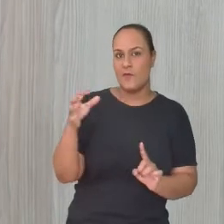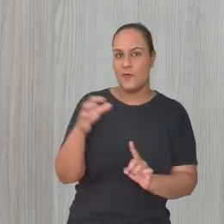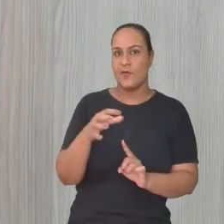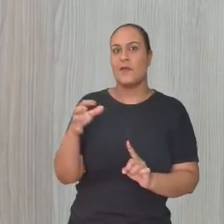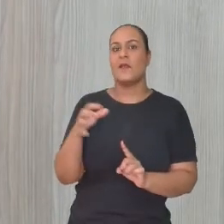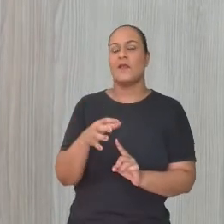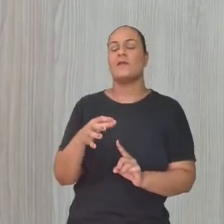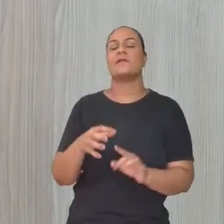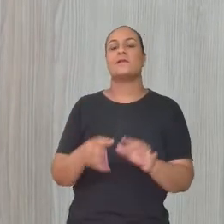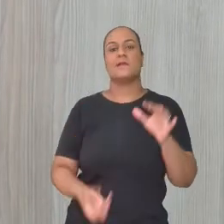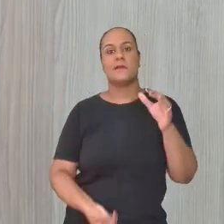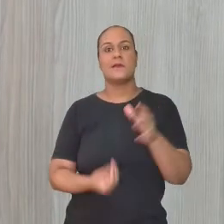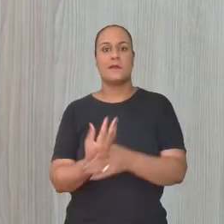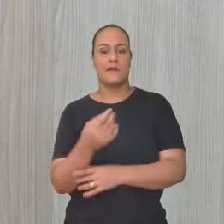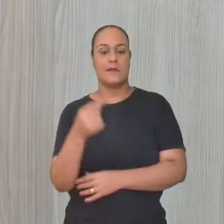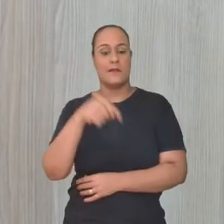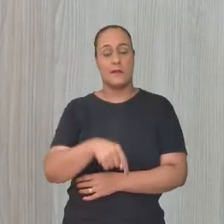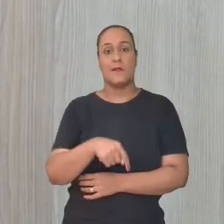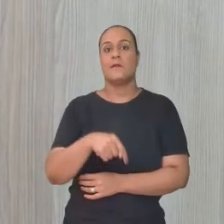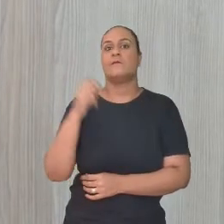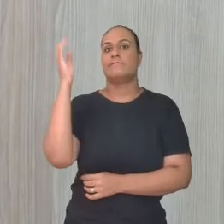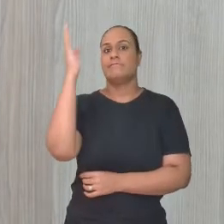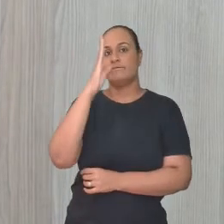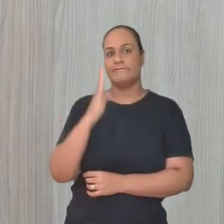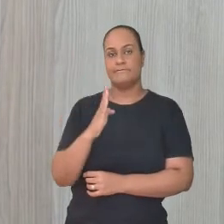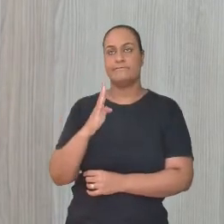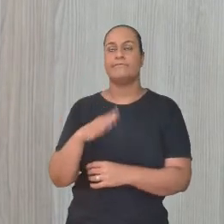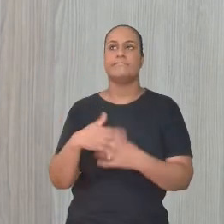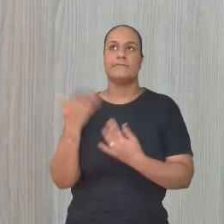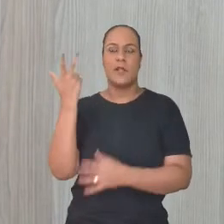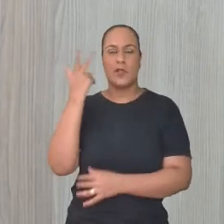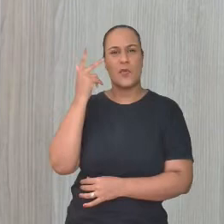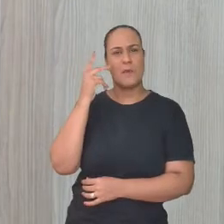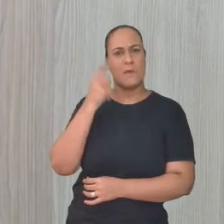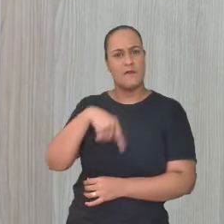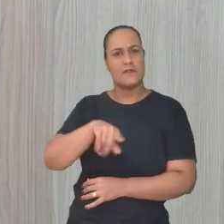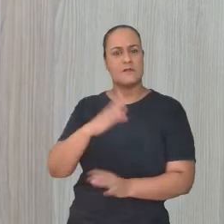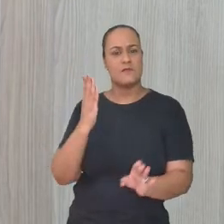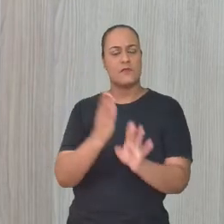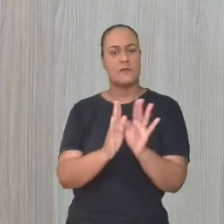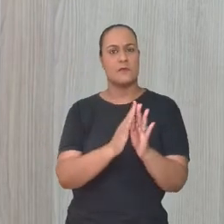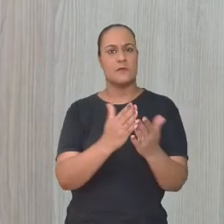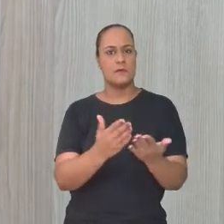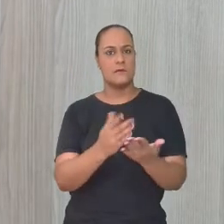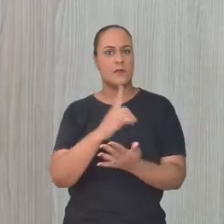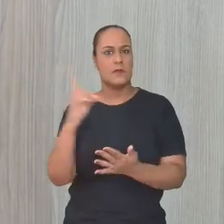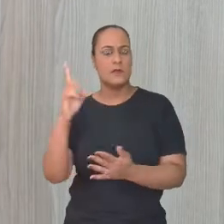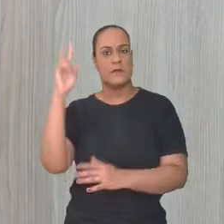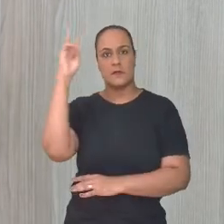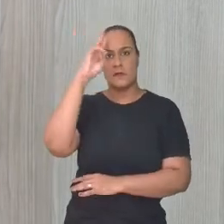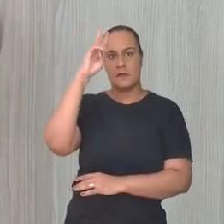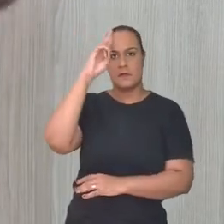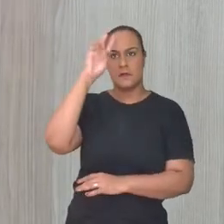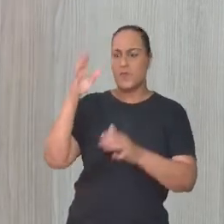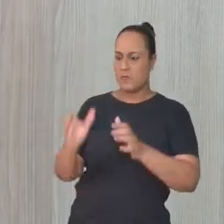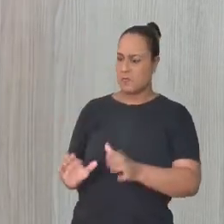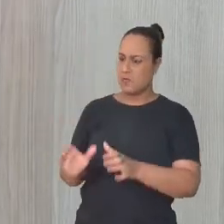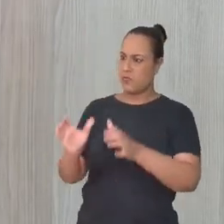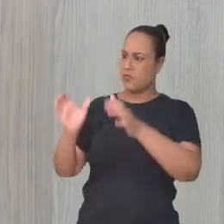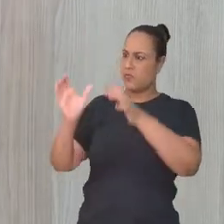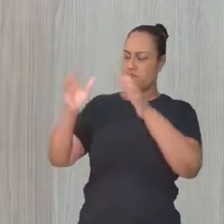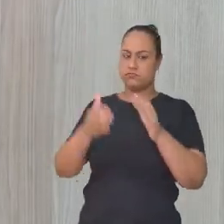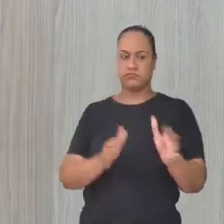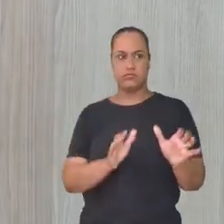e implementa no nosso território. Aí é bem comum você ver nos livros de história, né? Aquelas pilastras, né? Todo